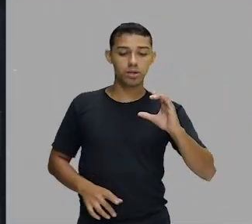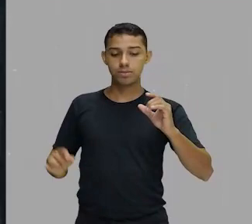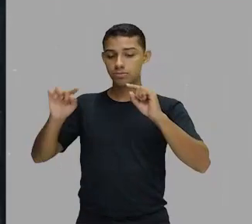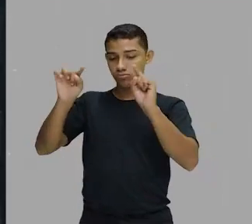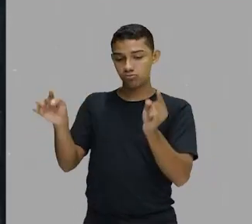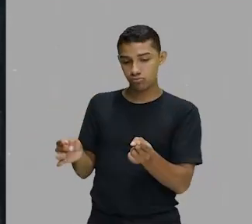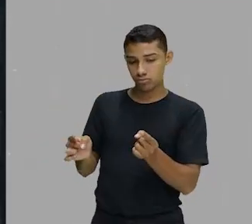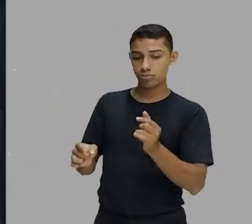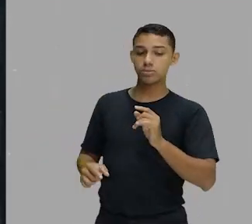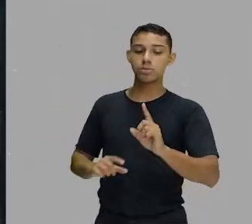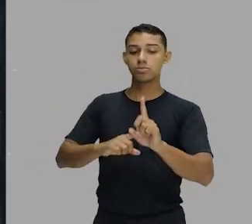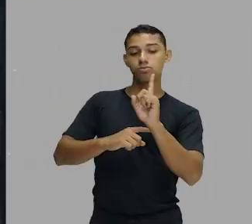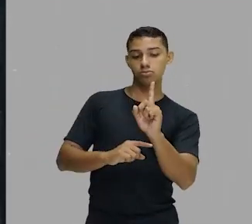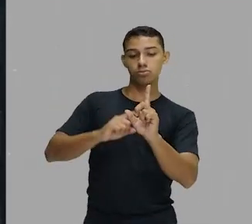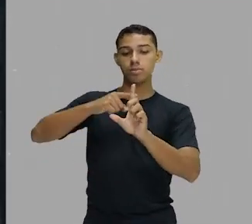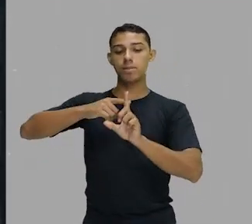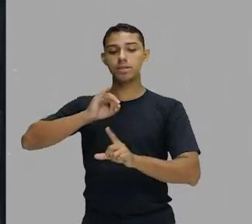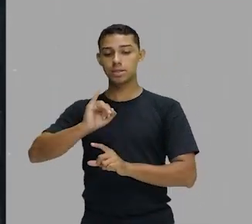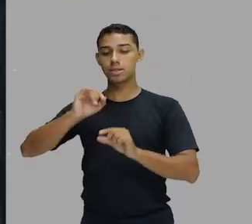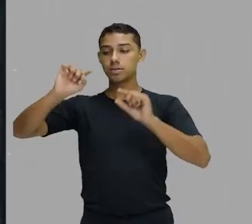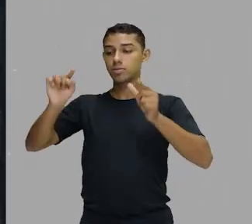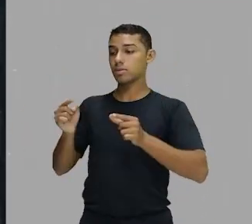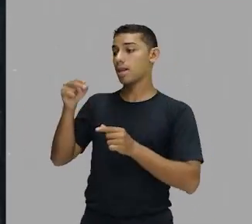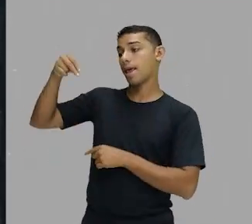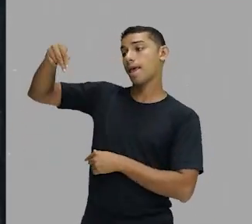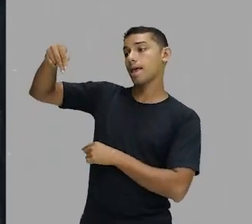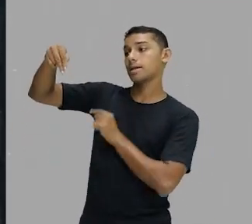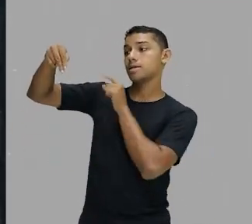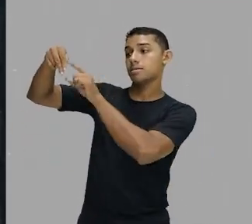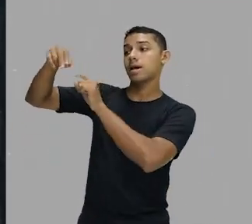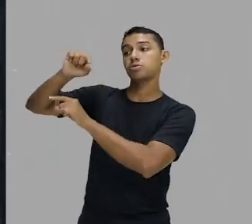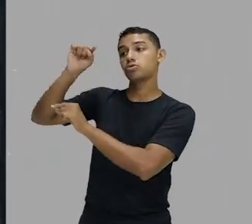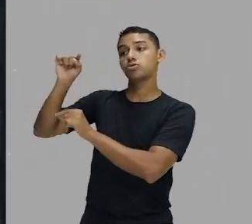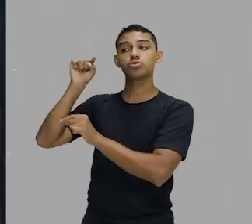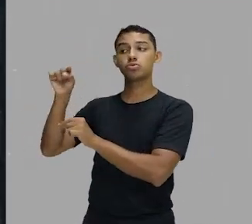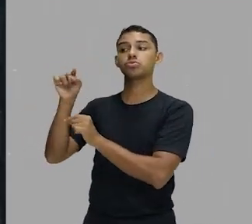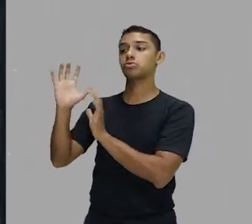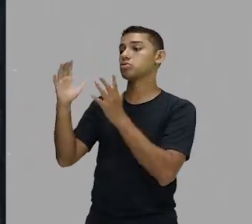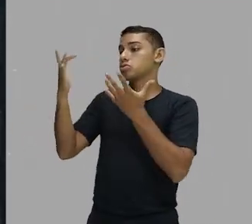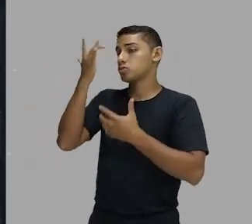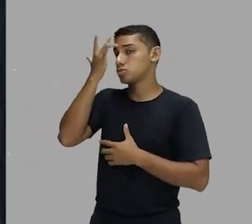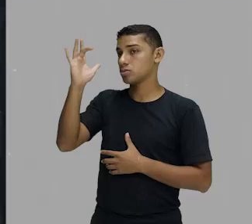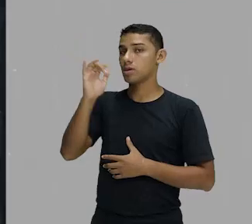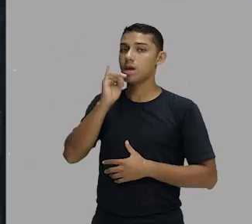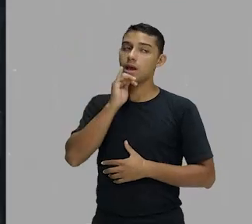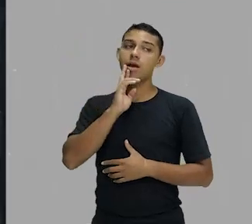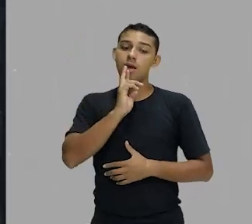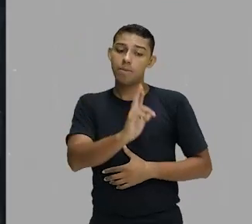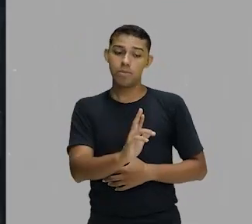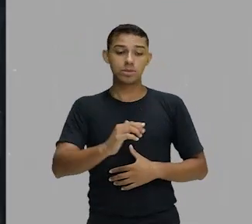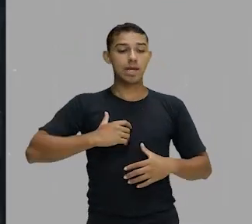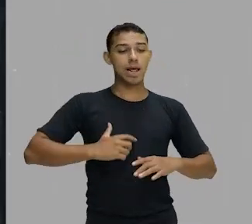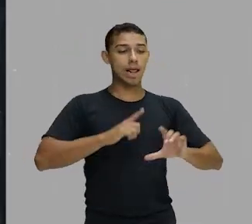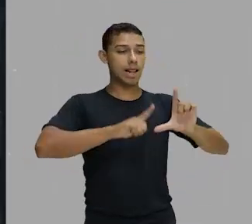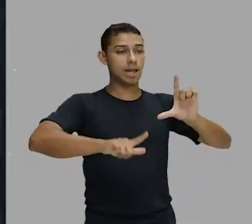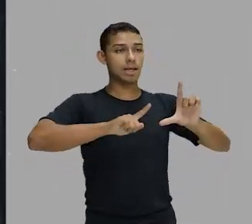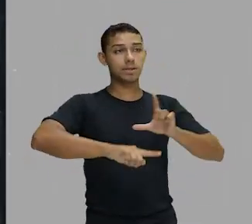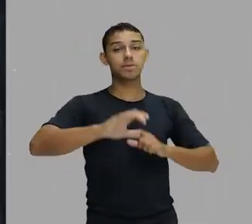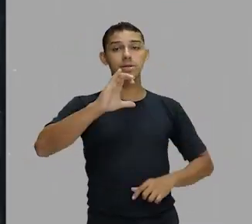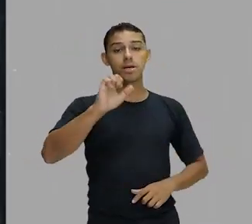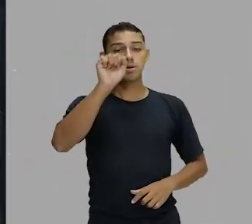a taxa elevado a esse N. Então, isso para nós já é a nossa resposta para essa letra C, a